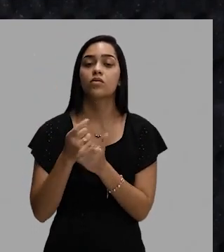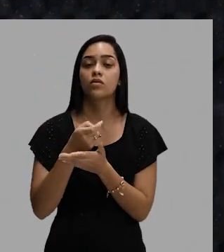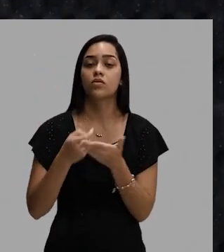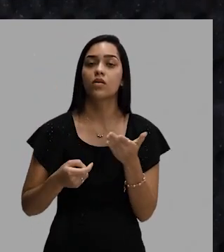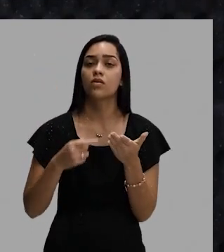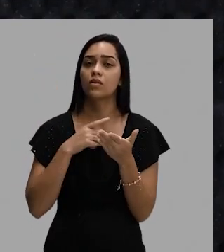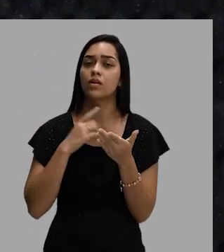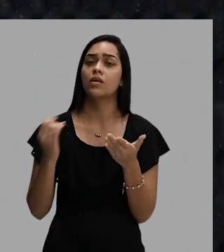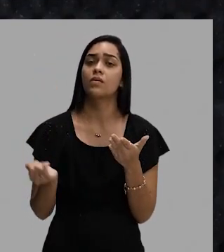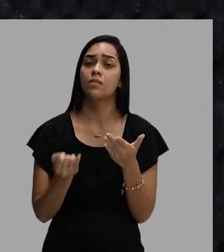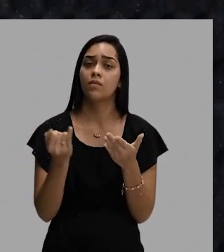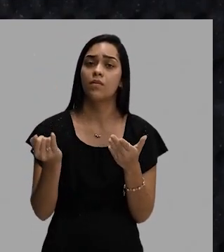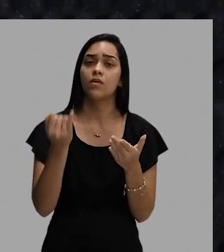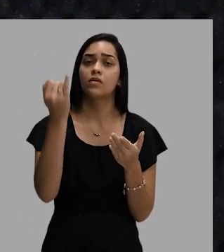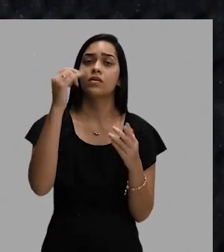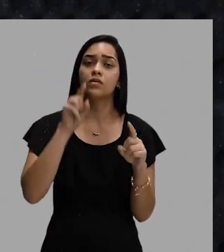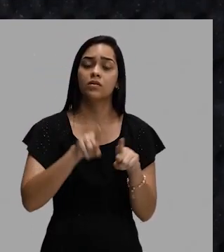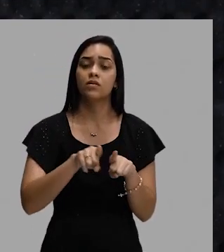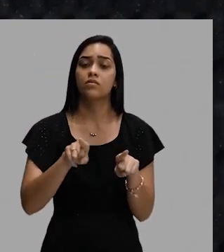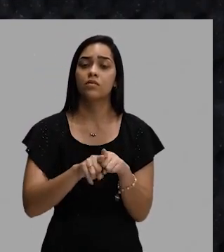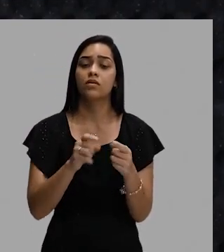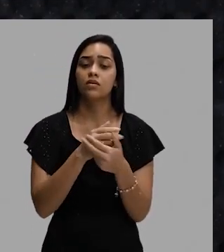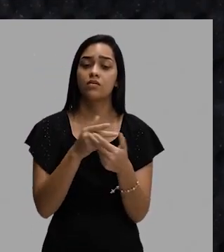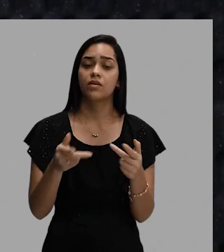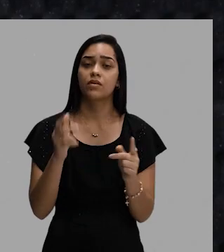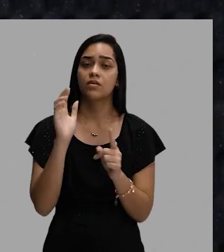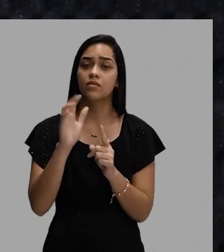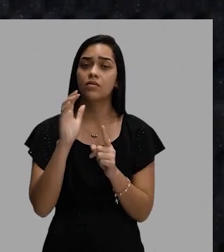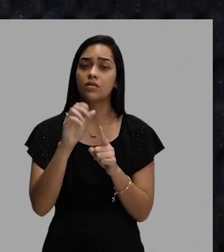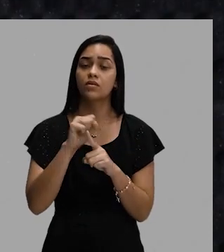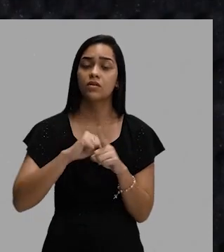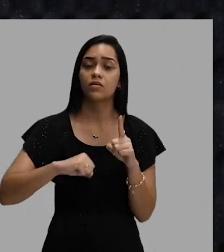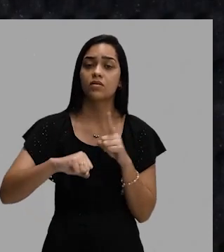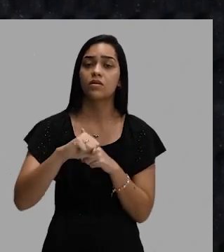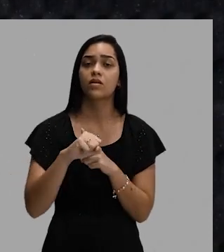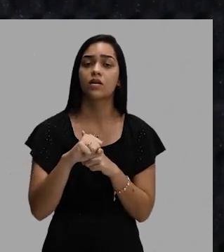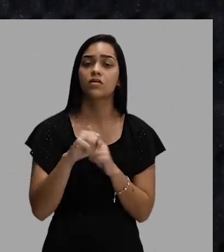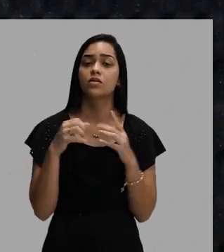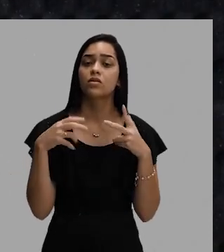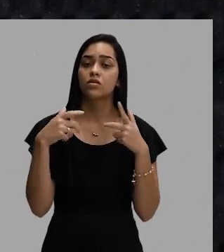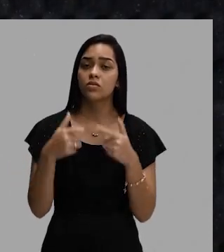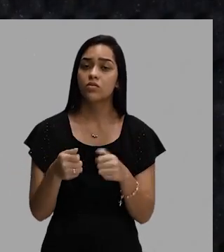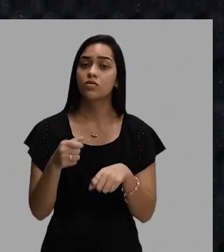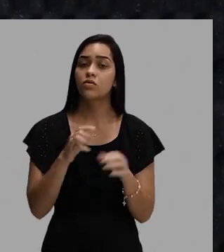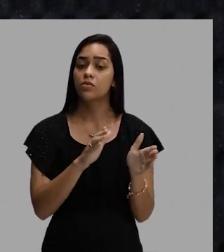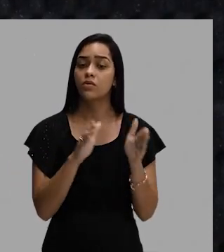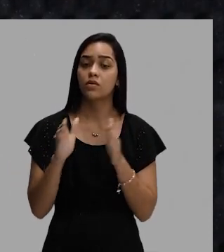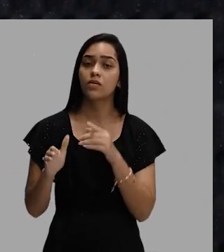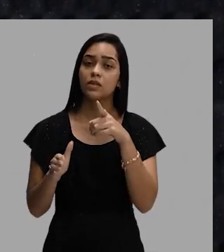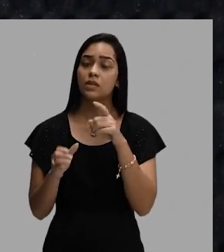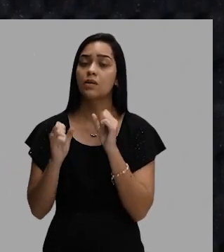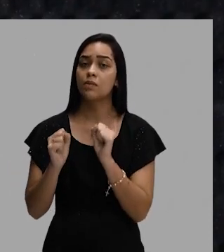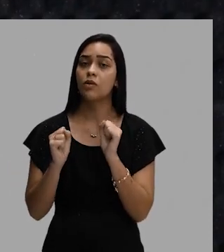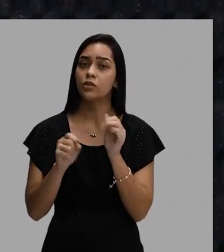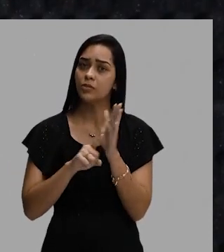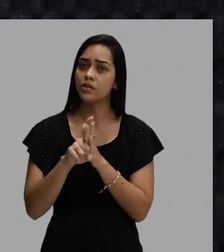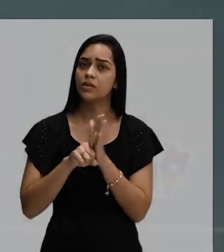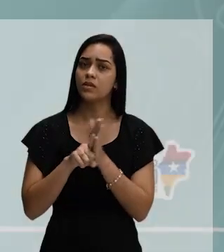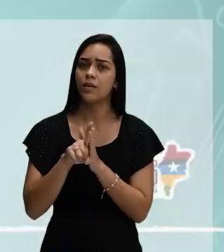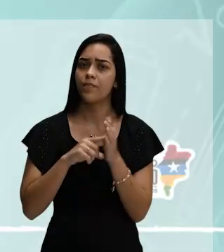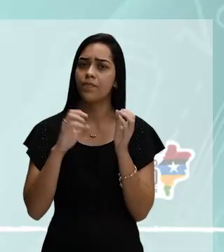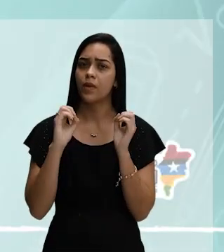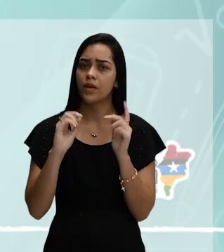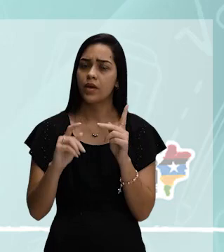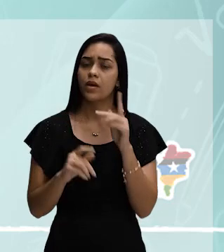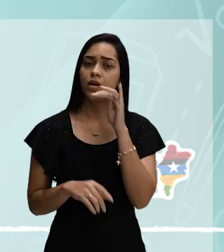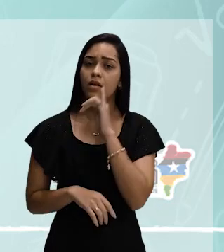teve relevância, que teve muita influência na sociedade durante determinado período e você pode pesquisar, tá certo?